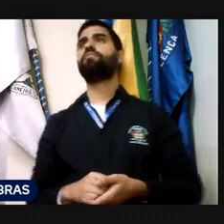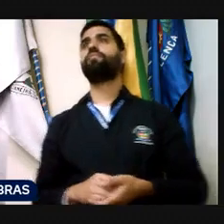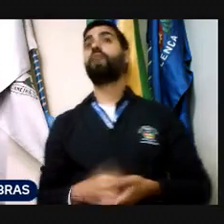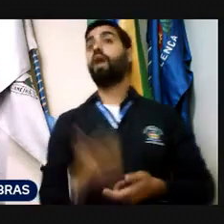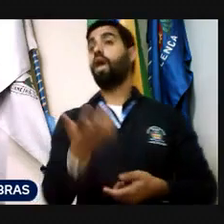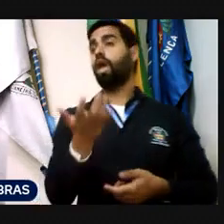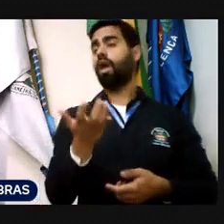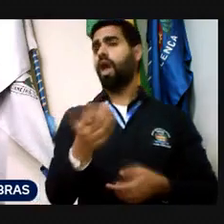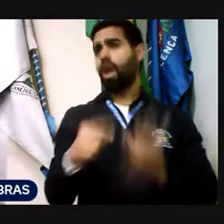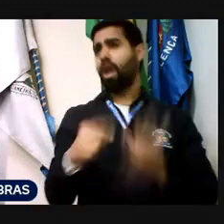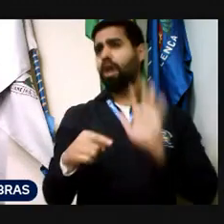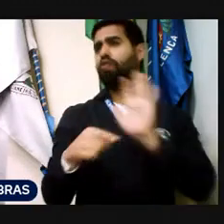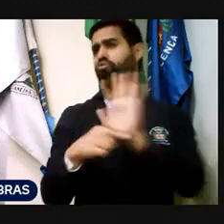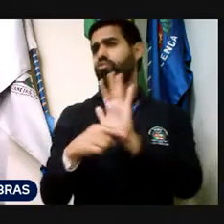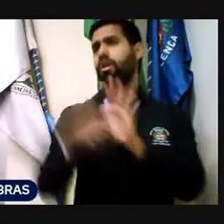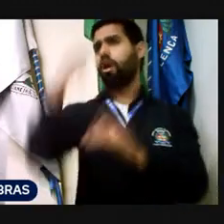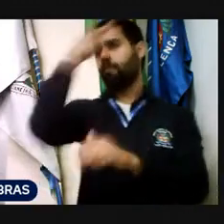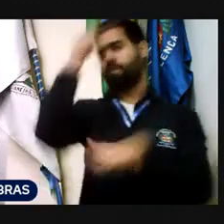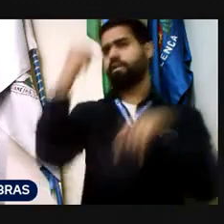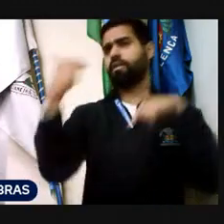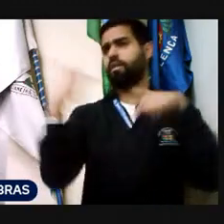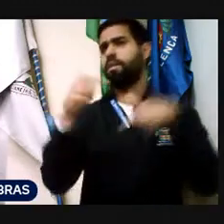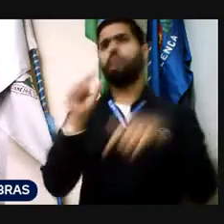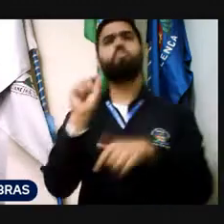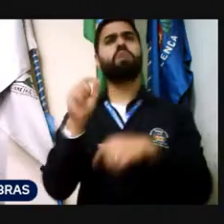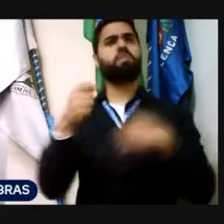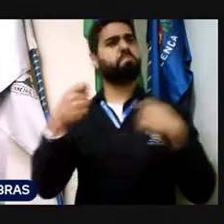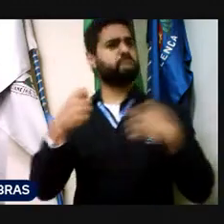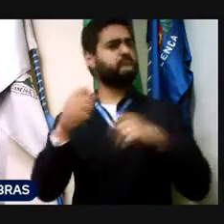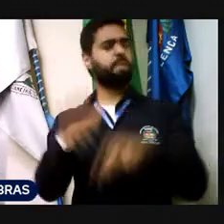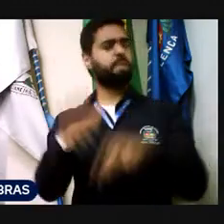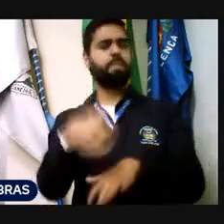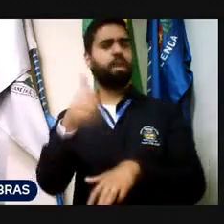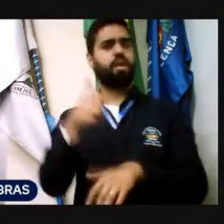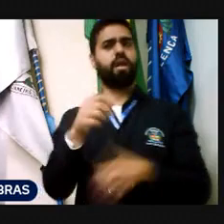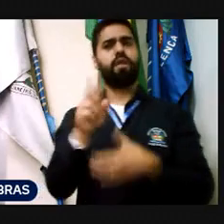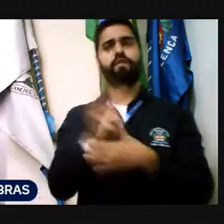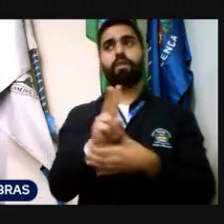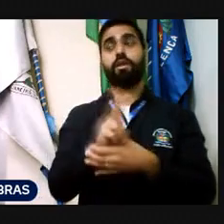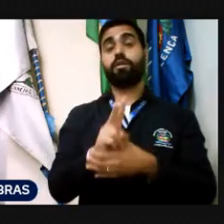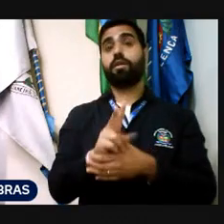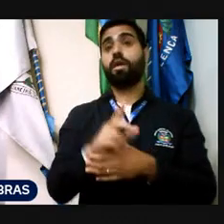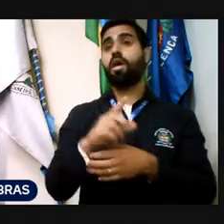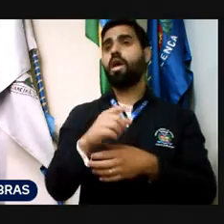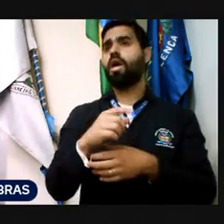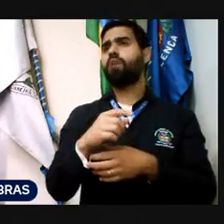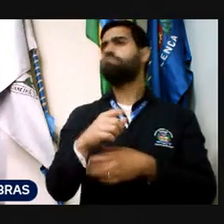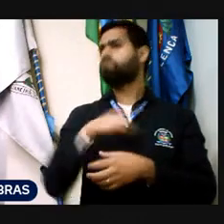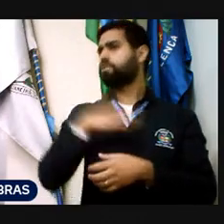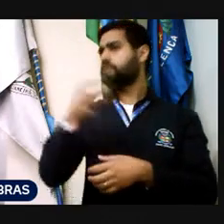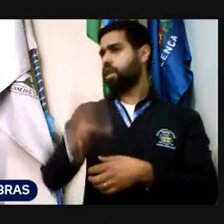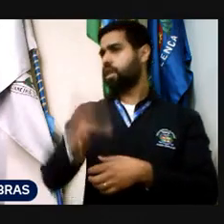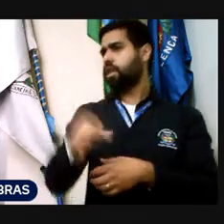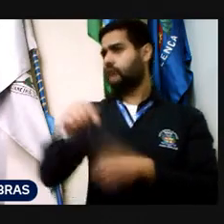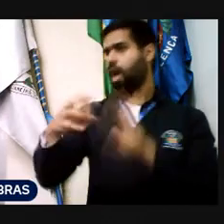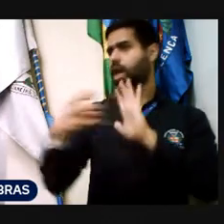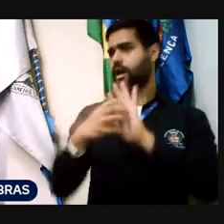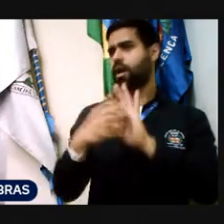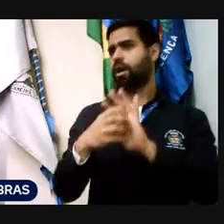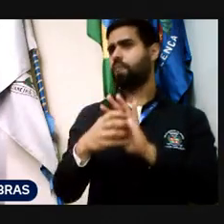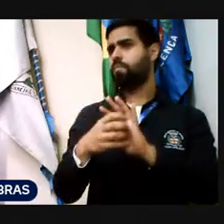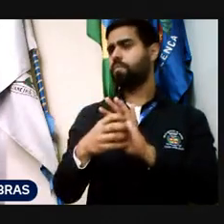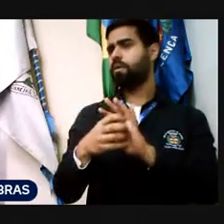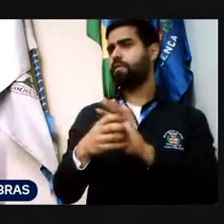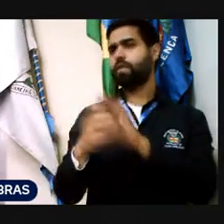dar uma governabilidade para o prefeito, e o que for de melhor para Valença, tenho certeza que essa casa aqui vai estar à disposição